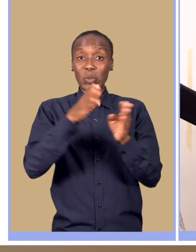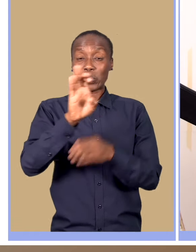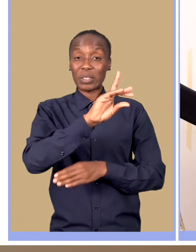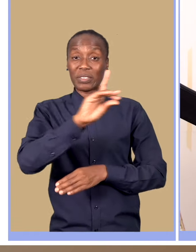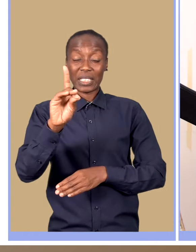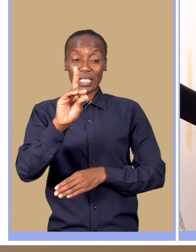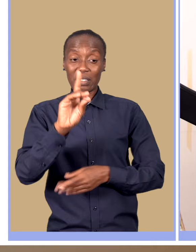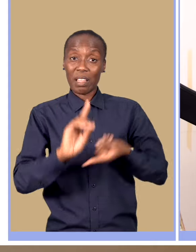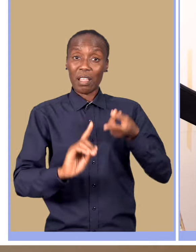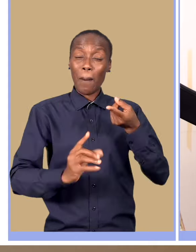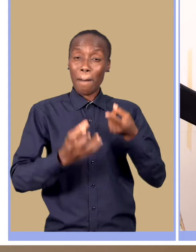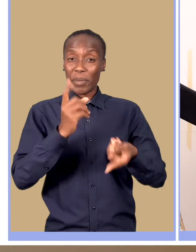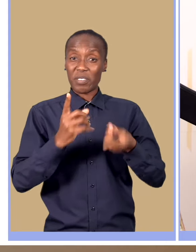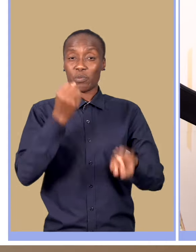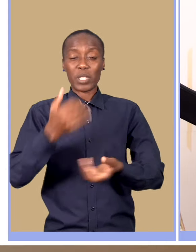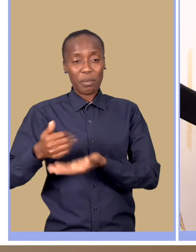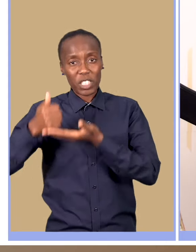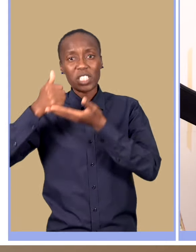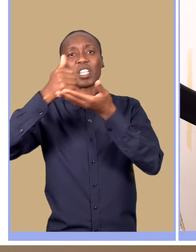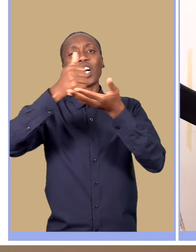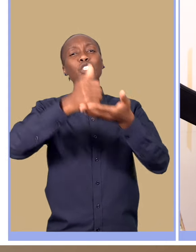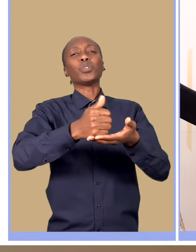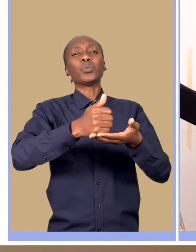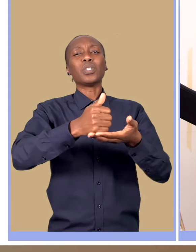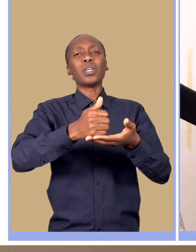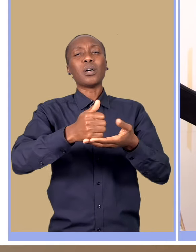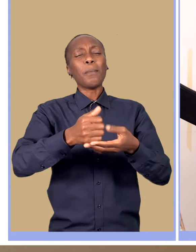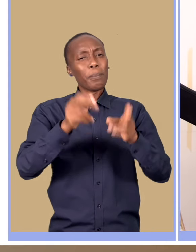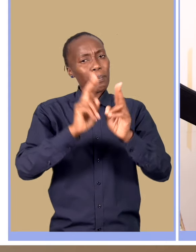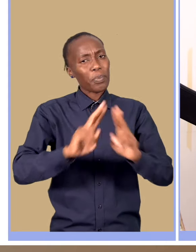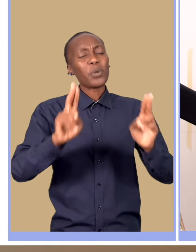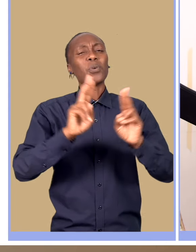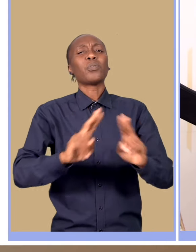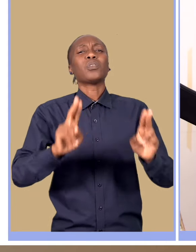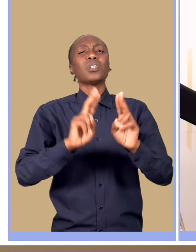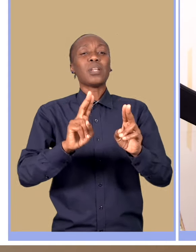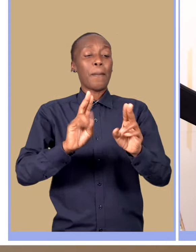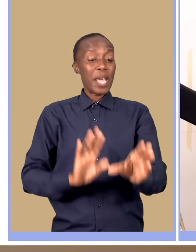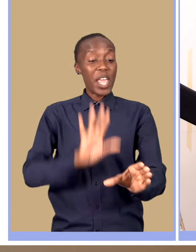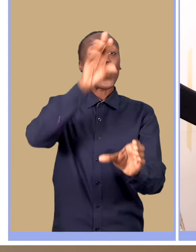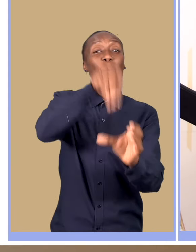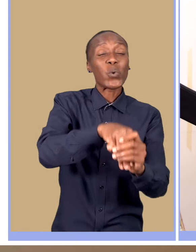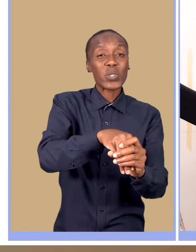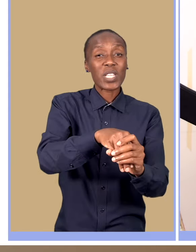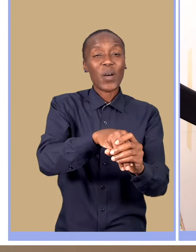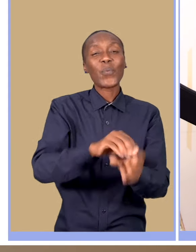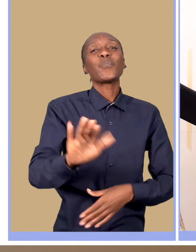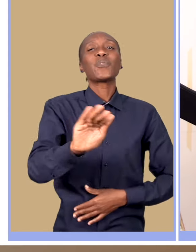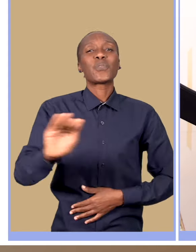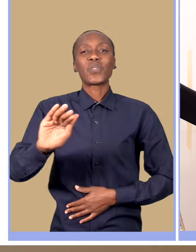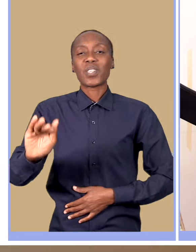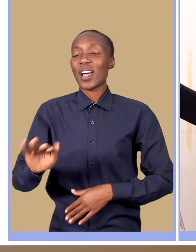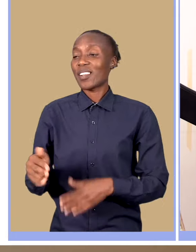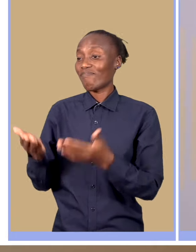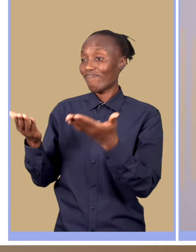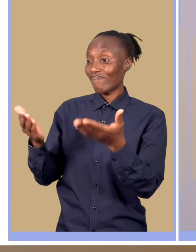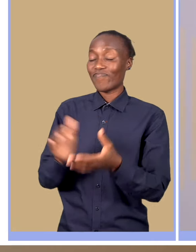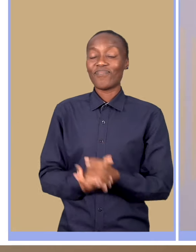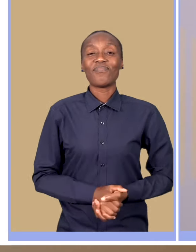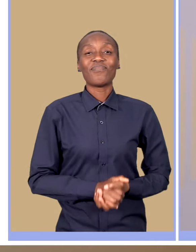pudessem ter o mais normalizado possível a sua inclusão